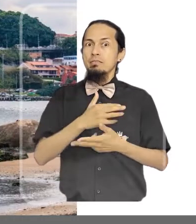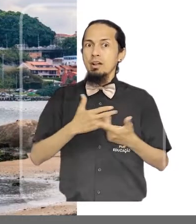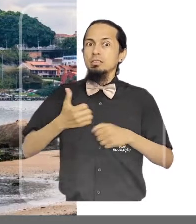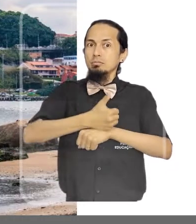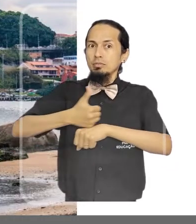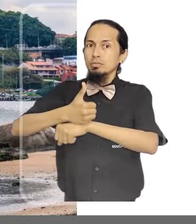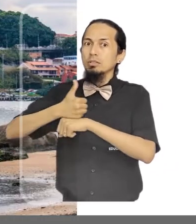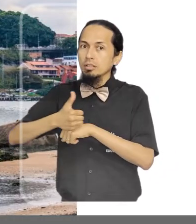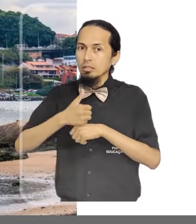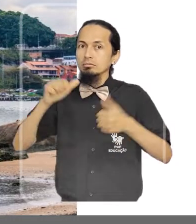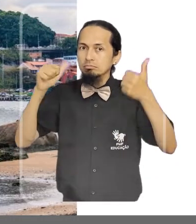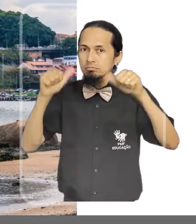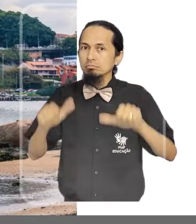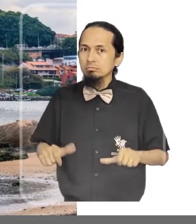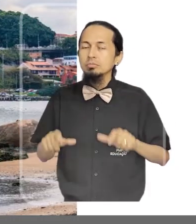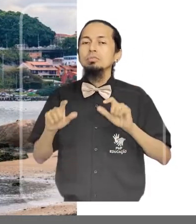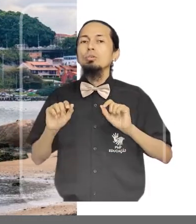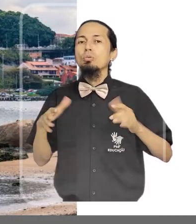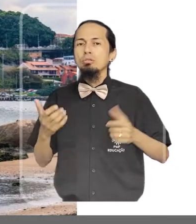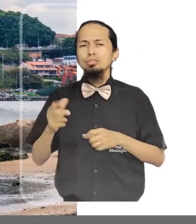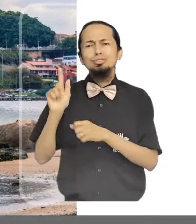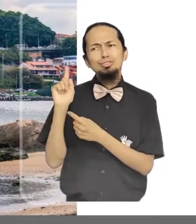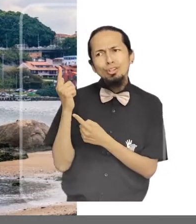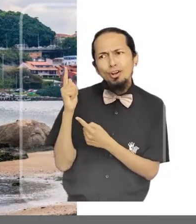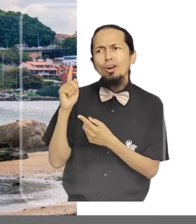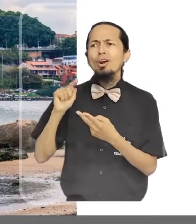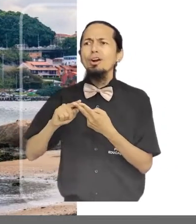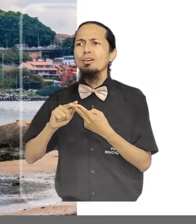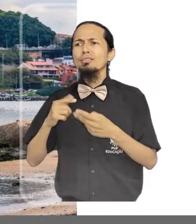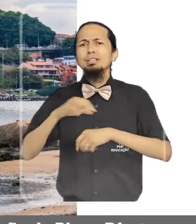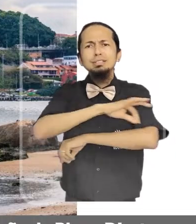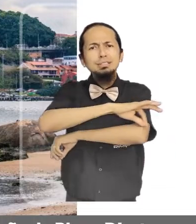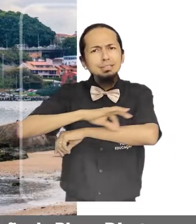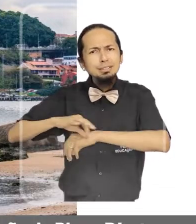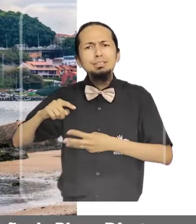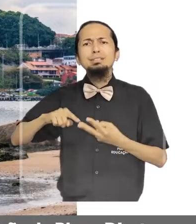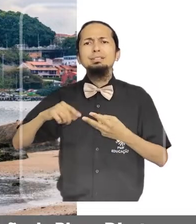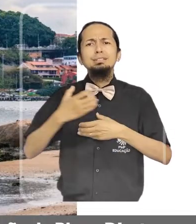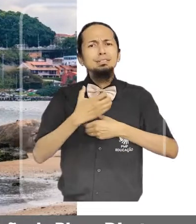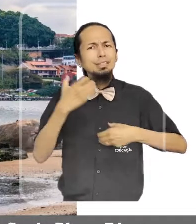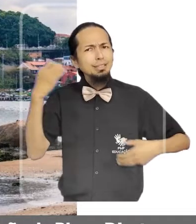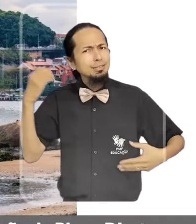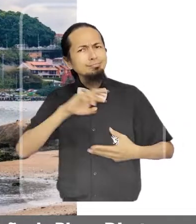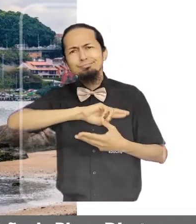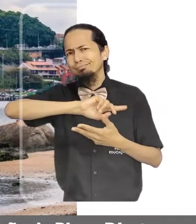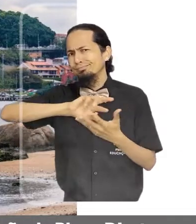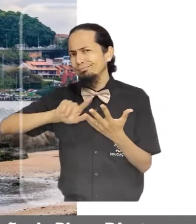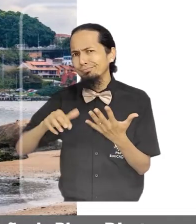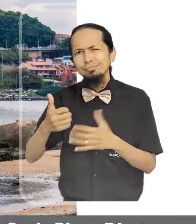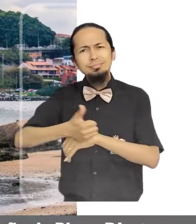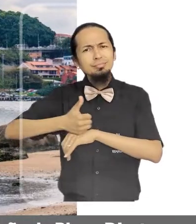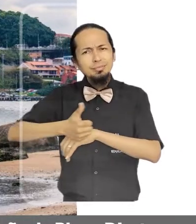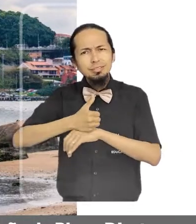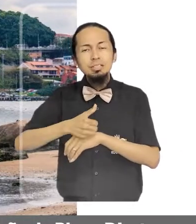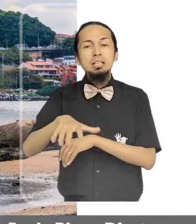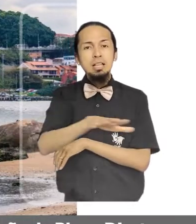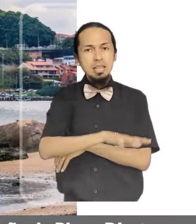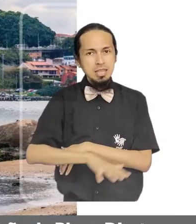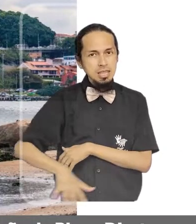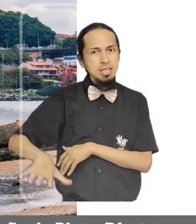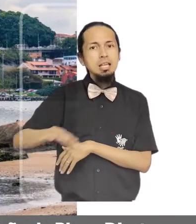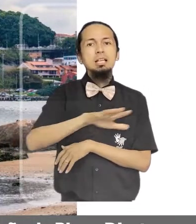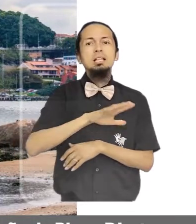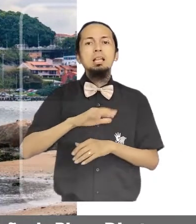multidisciplinar composta por geógrafos, arquitetos e urbanistas, engenheiros e outros profissionais no âmbito